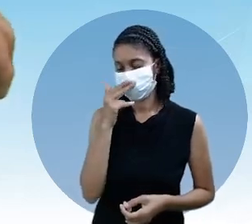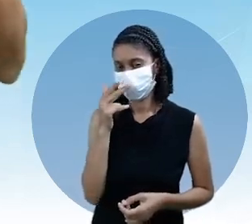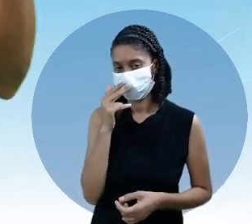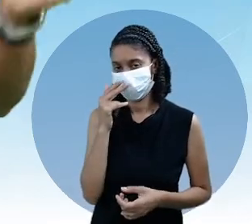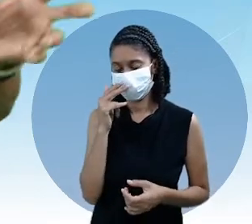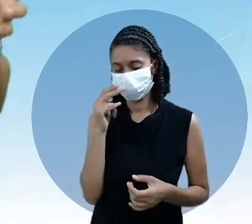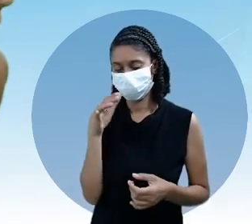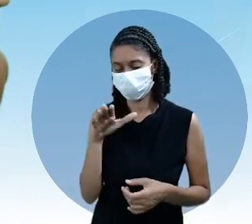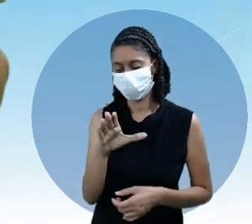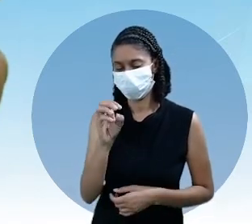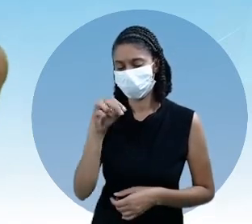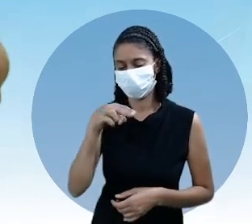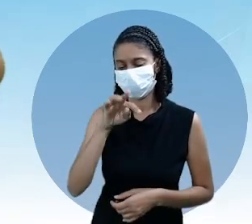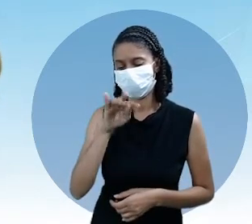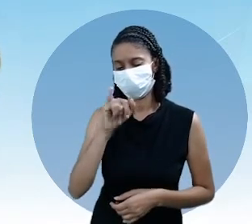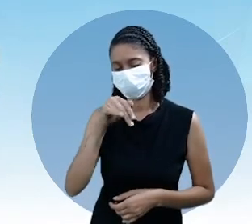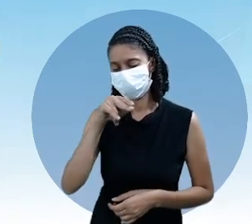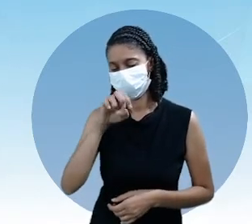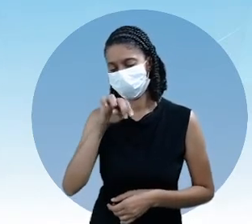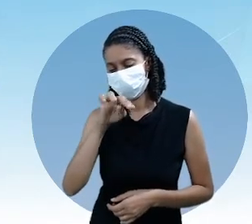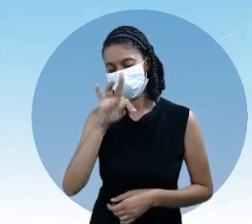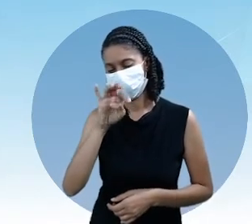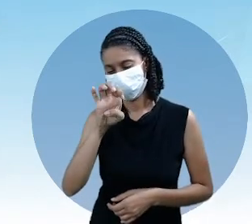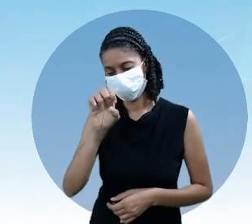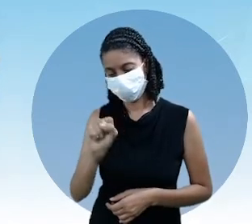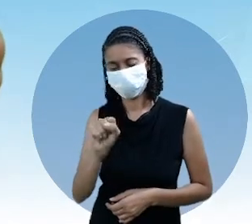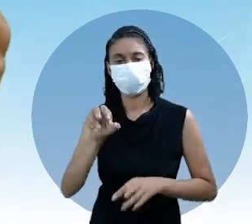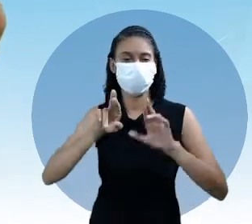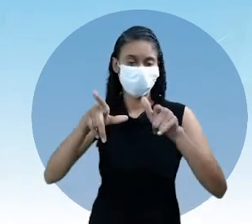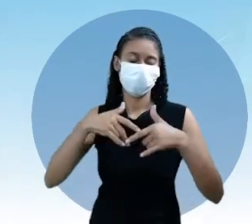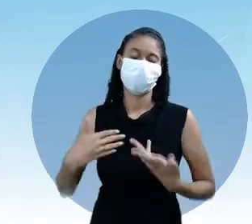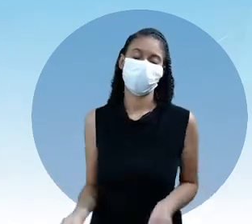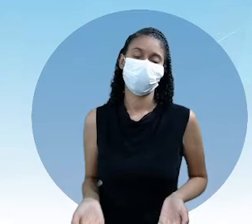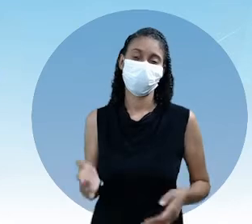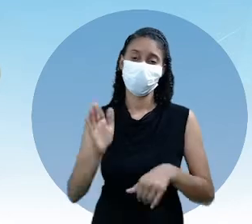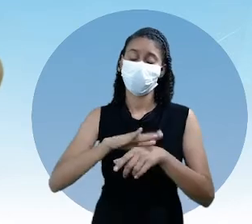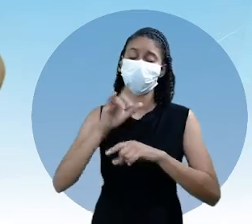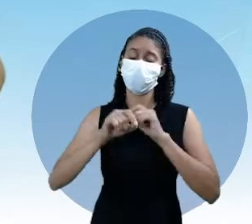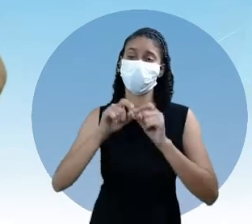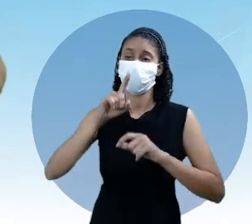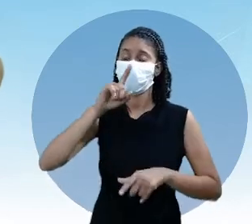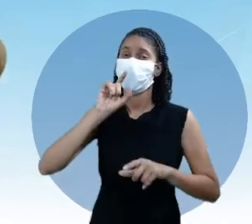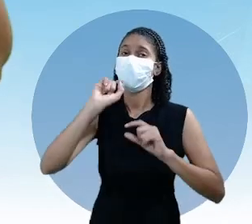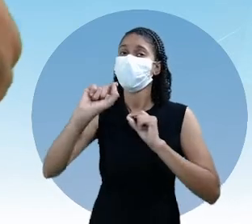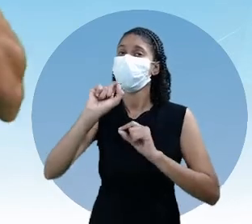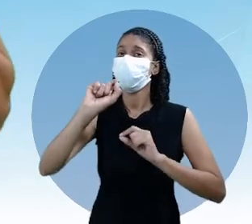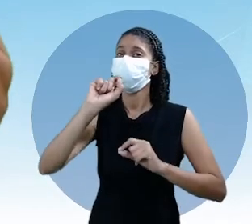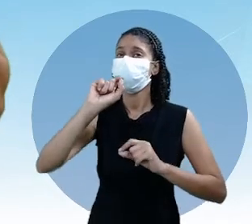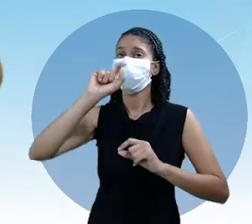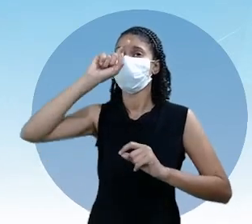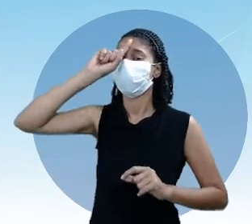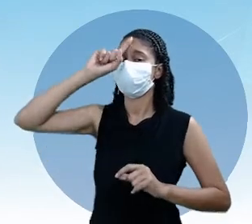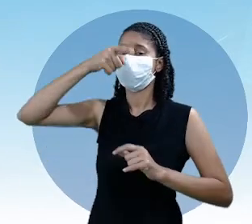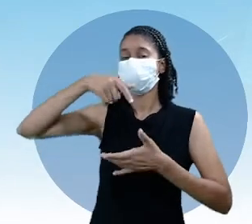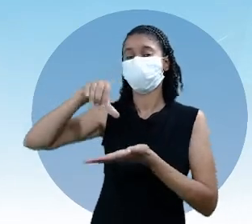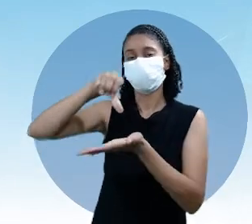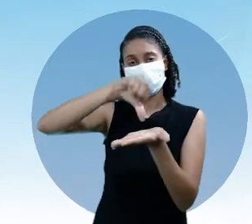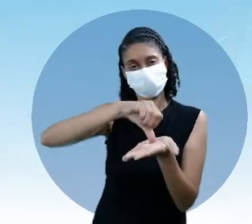em continentes diferentes. Então, muito mais do que por quem foi colonizado, vai depender muito